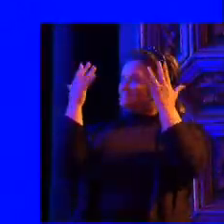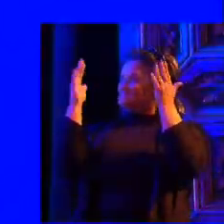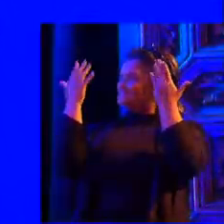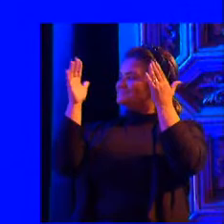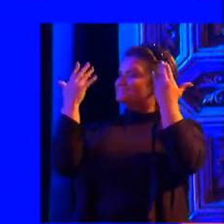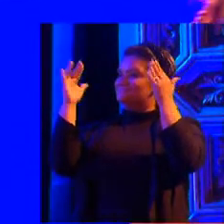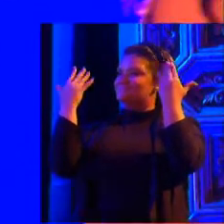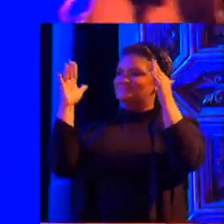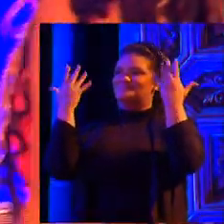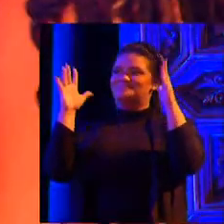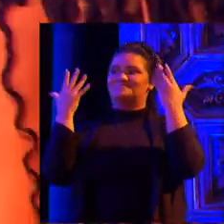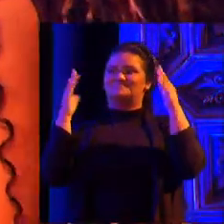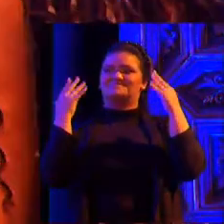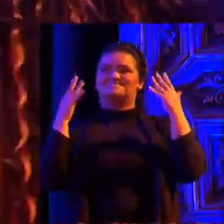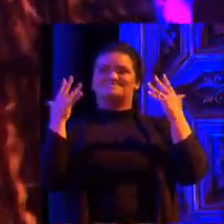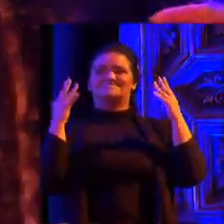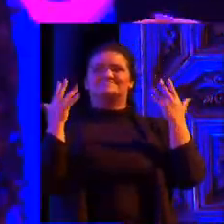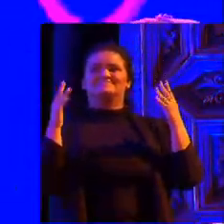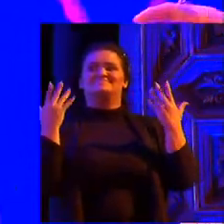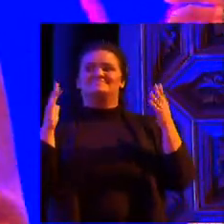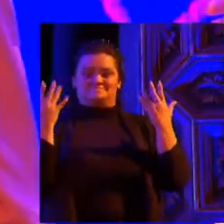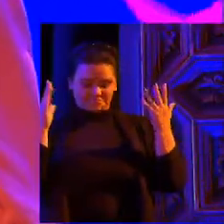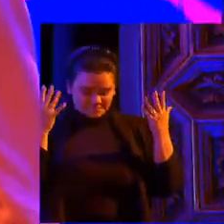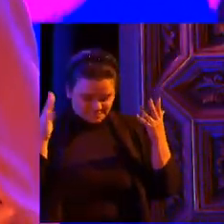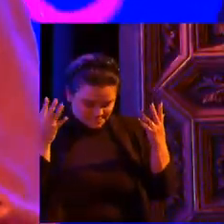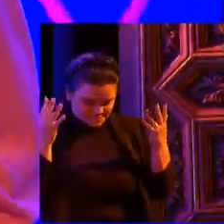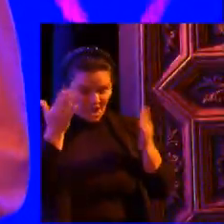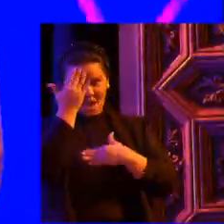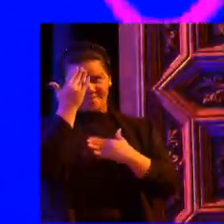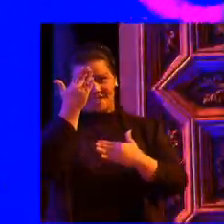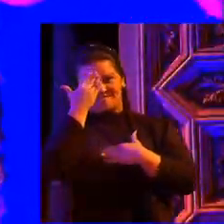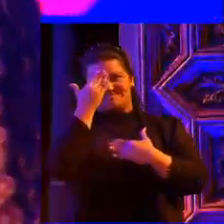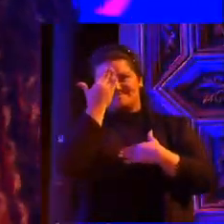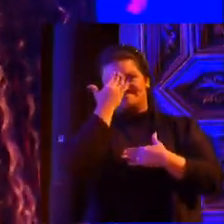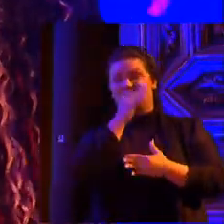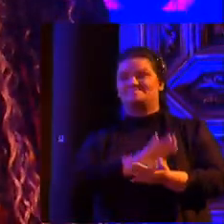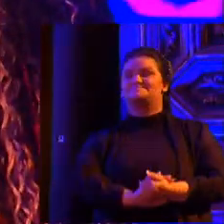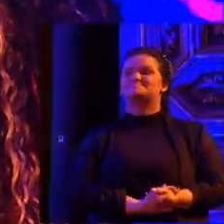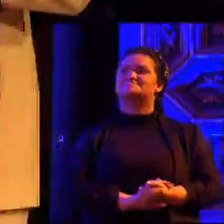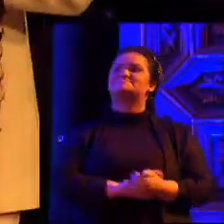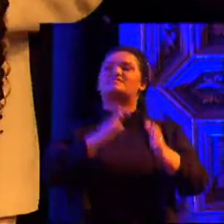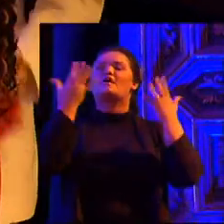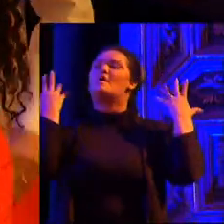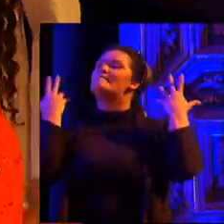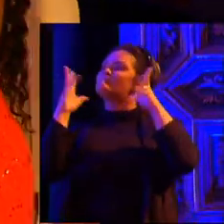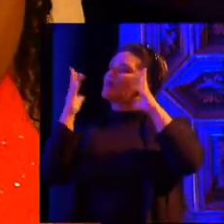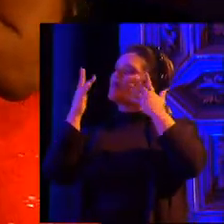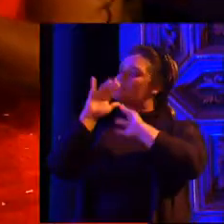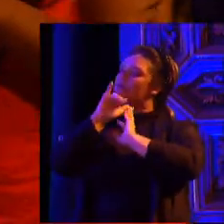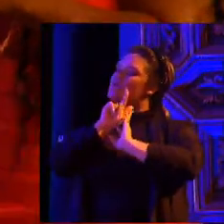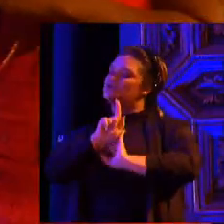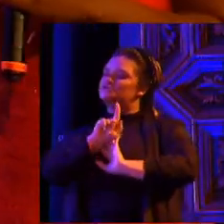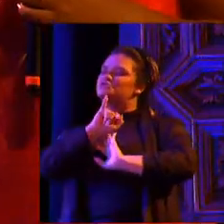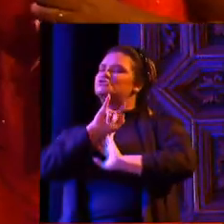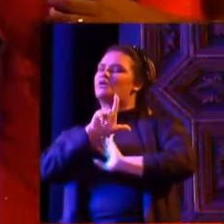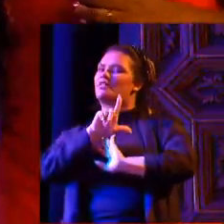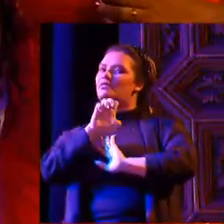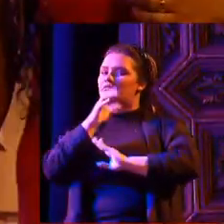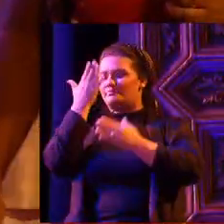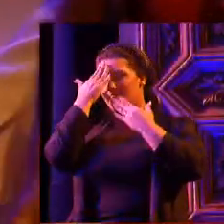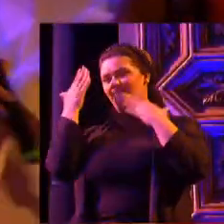Voo do Carapanã. Aqui, Marisa. Obrigado. Parabéns, Gileno.